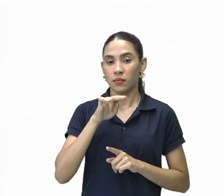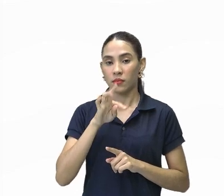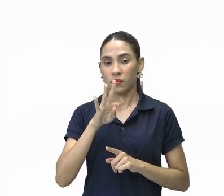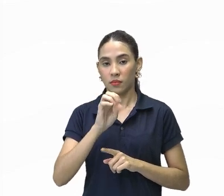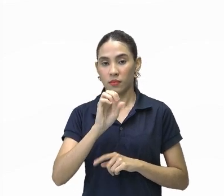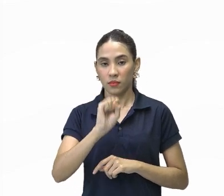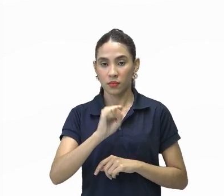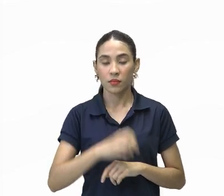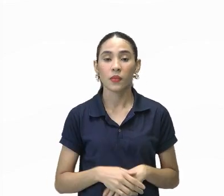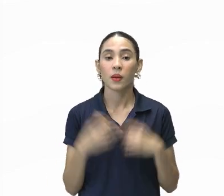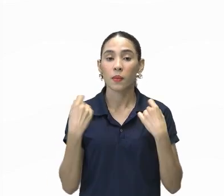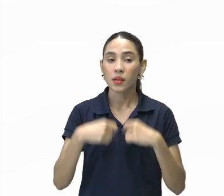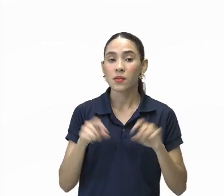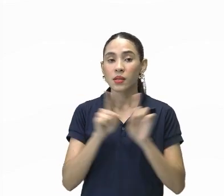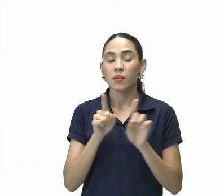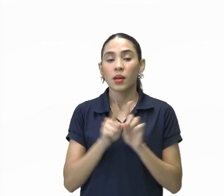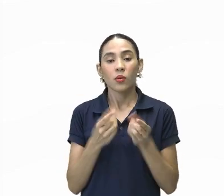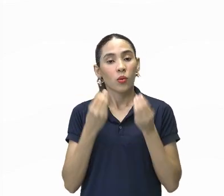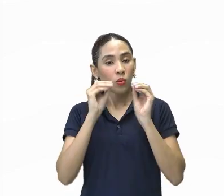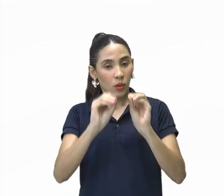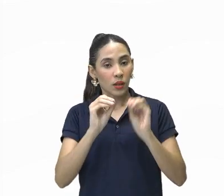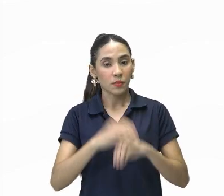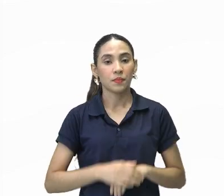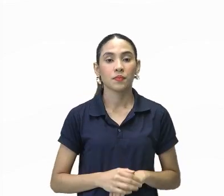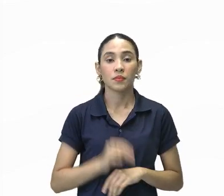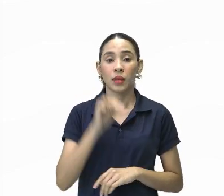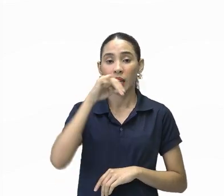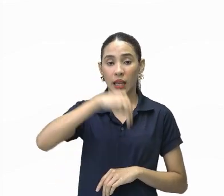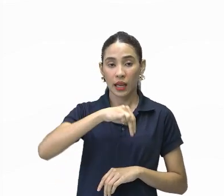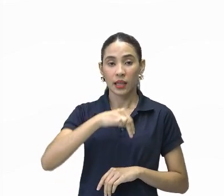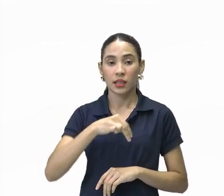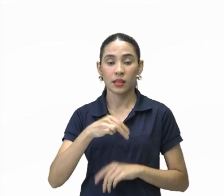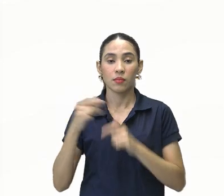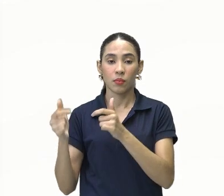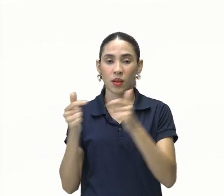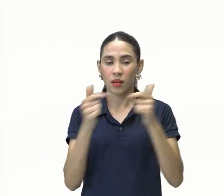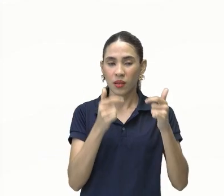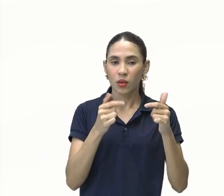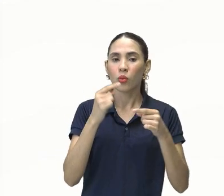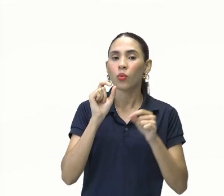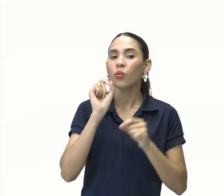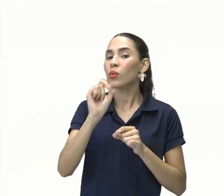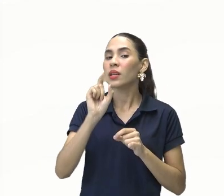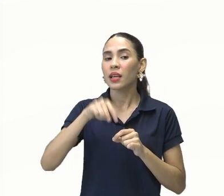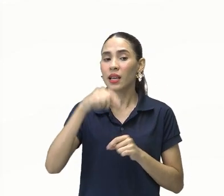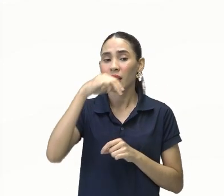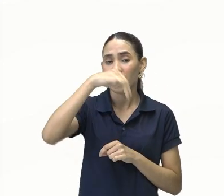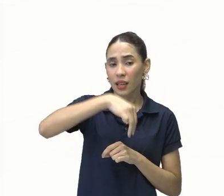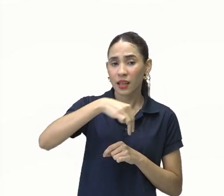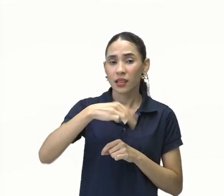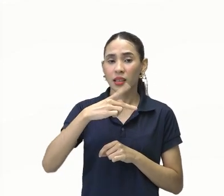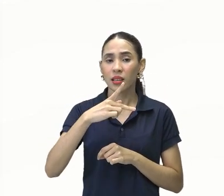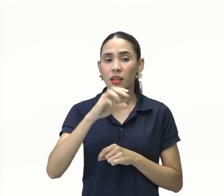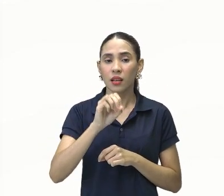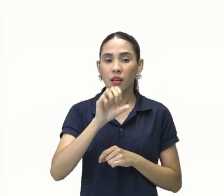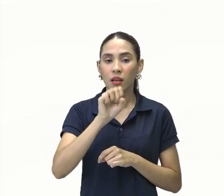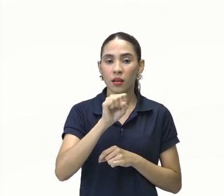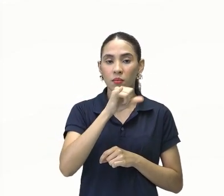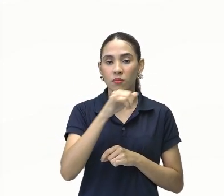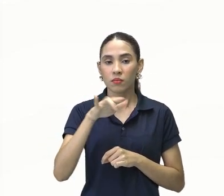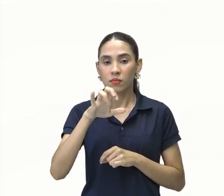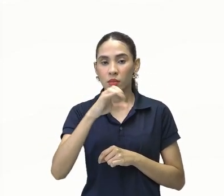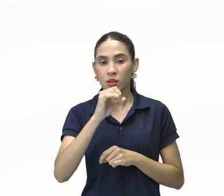bom? E precisamos colocar em N posições. Professor, o que é N posições? O que são N